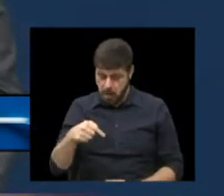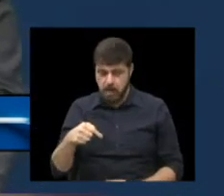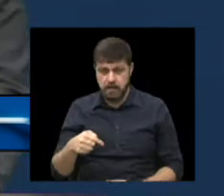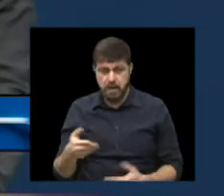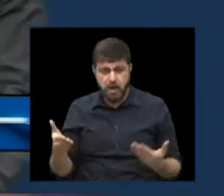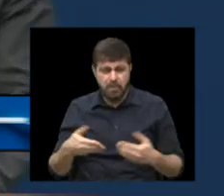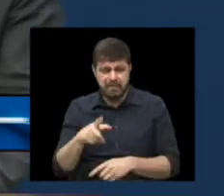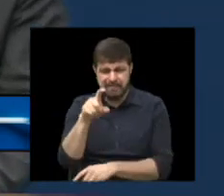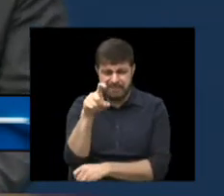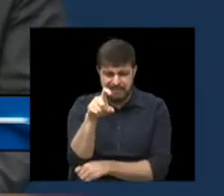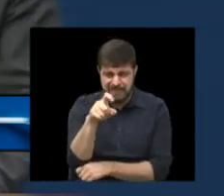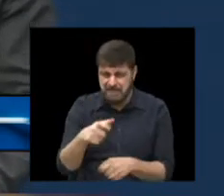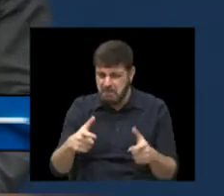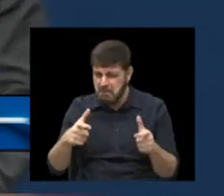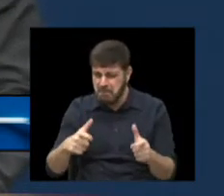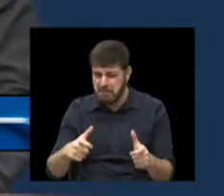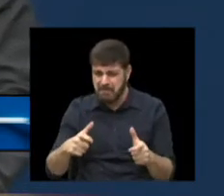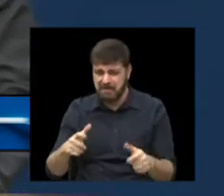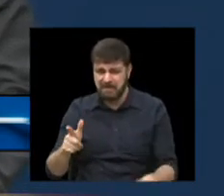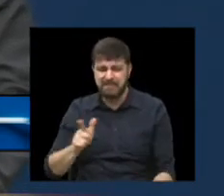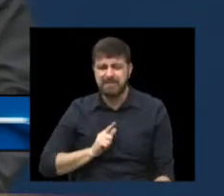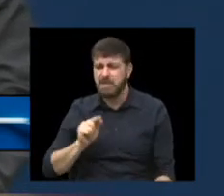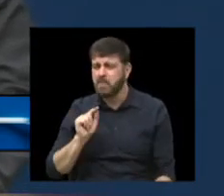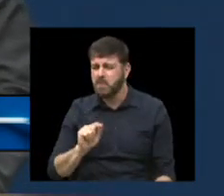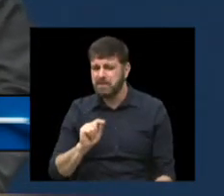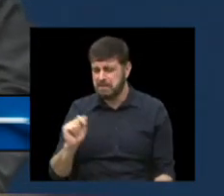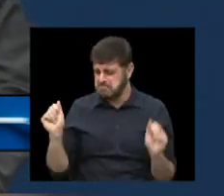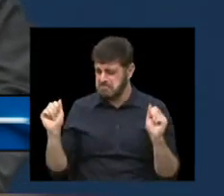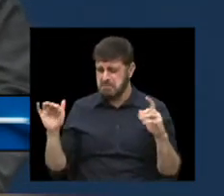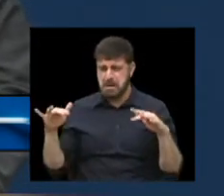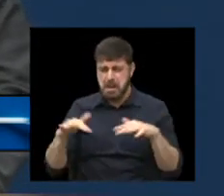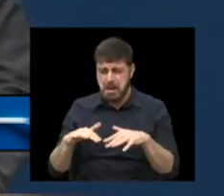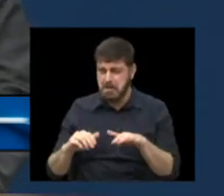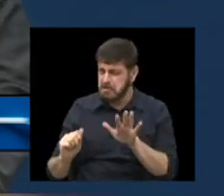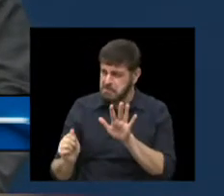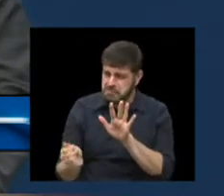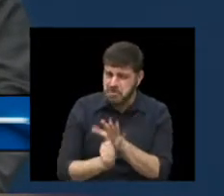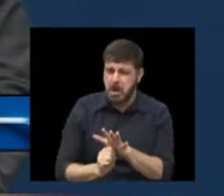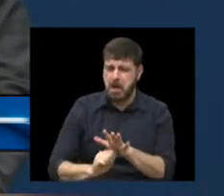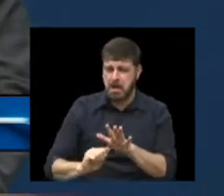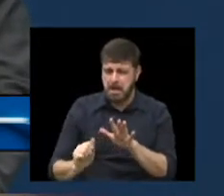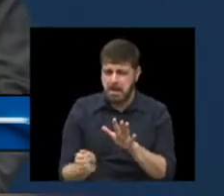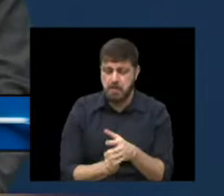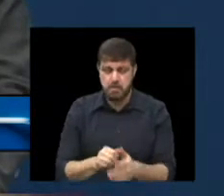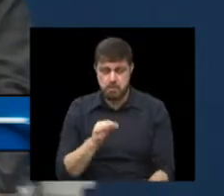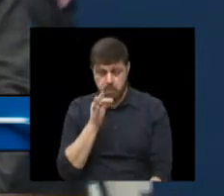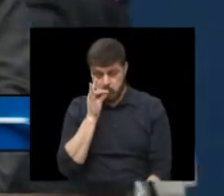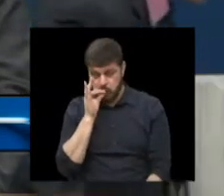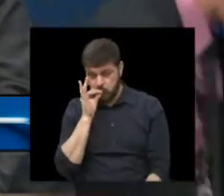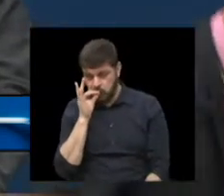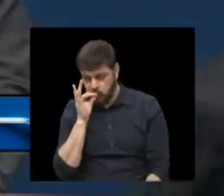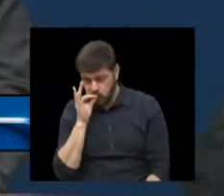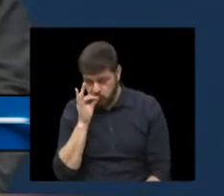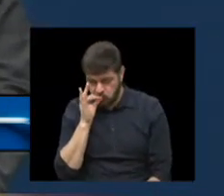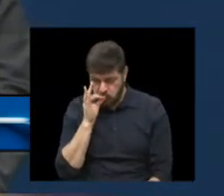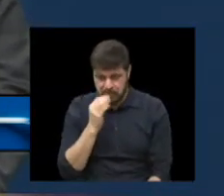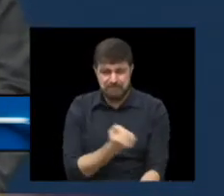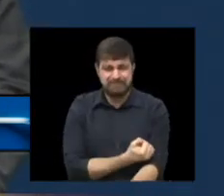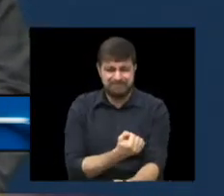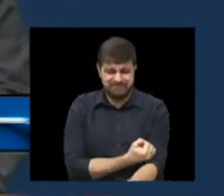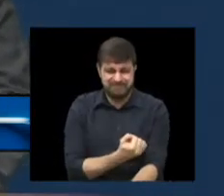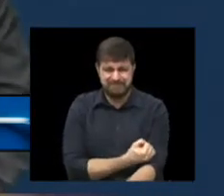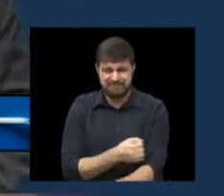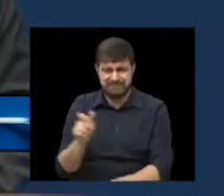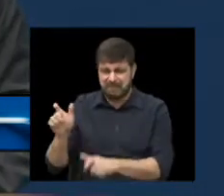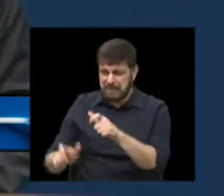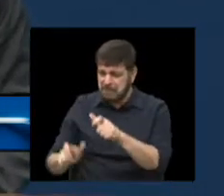Convivência, ele é um convívio de usuários de drogas, de pessoas que cometem atos